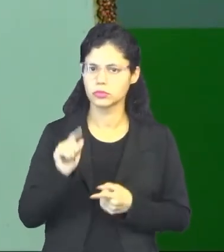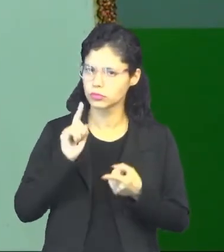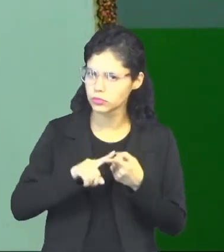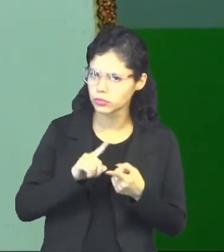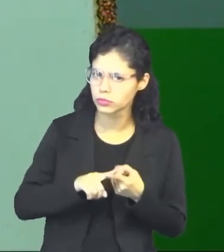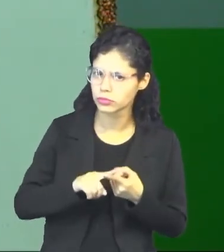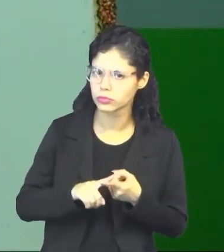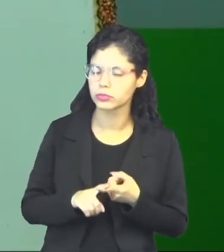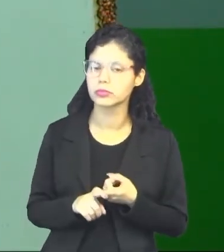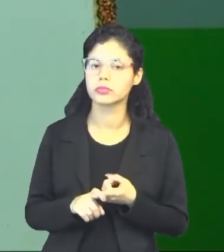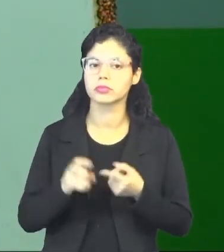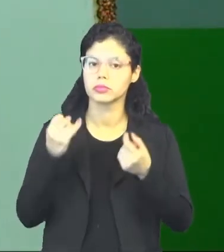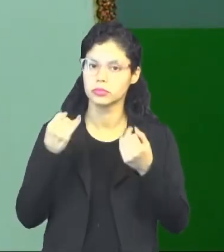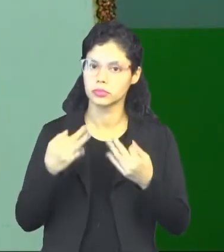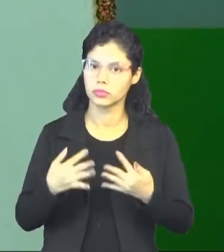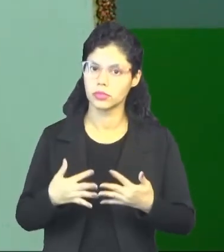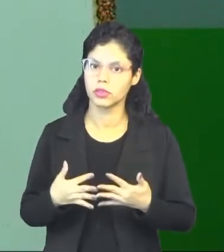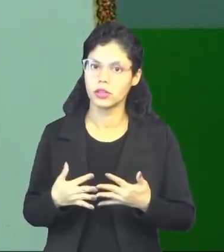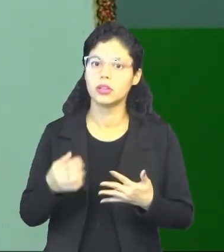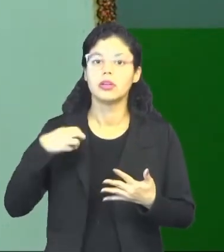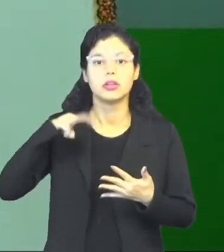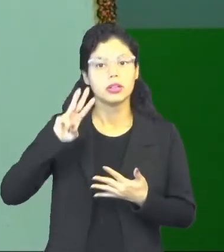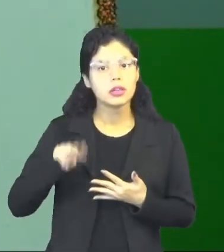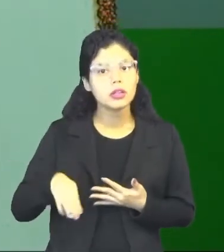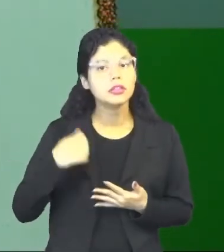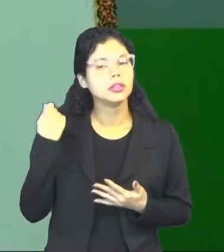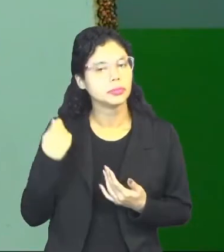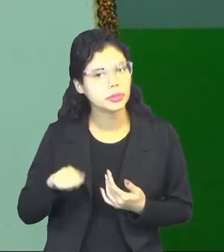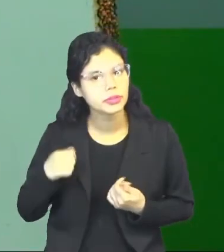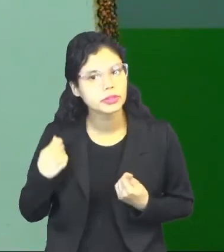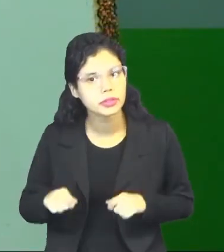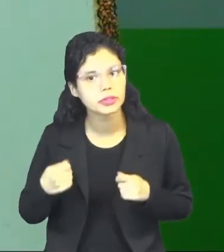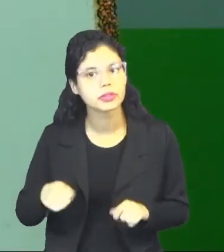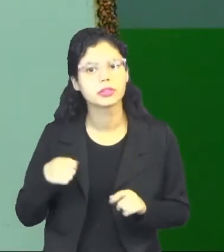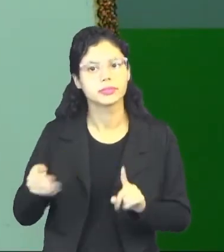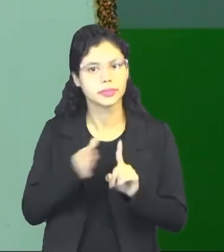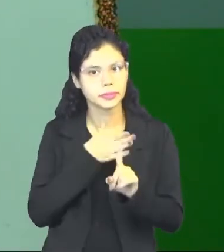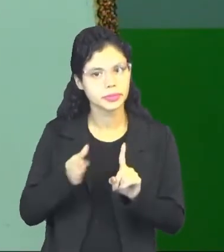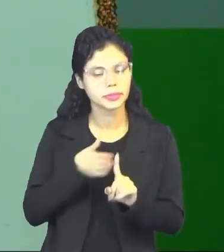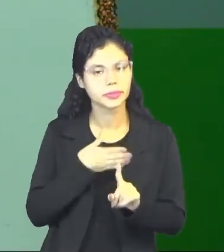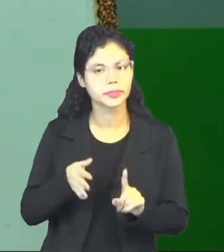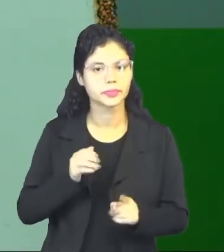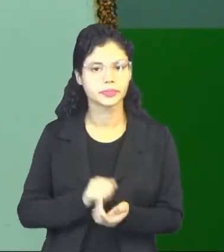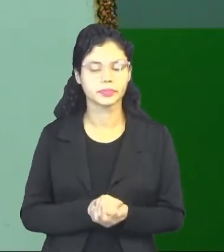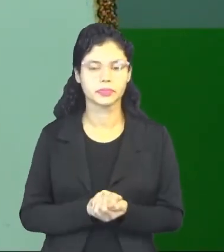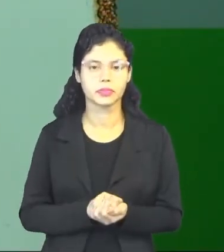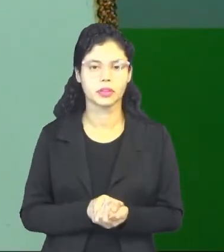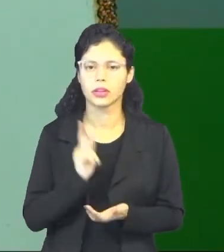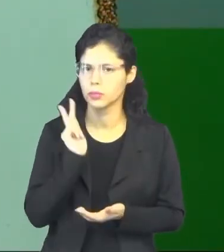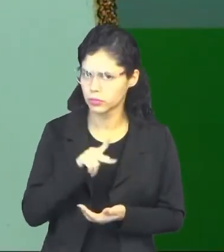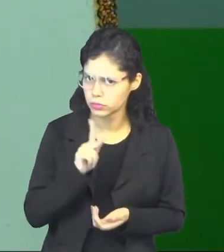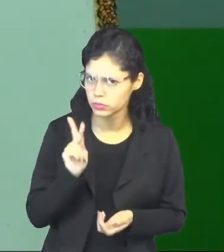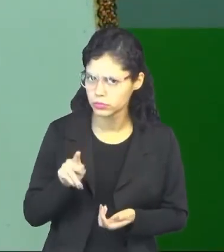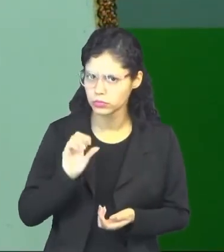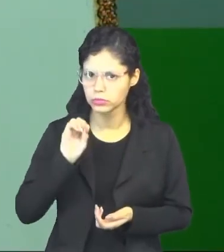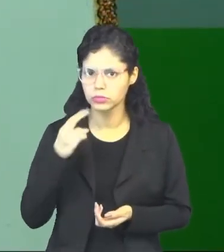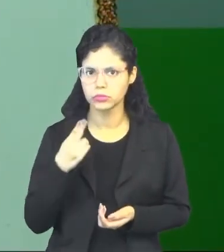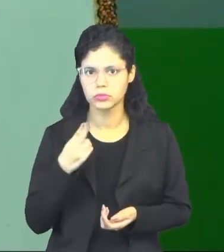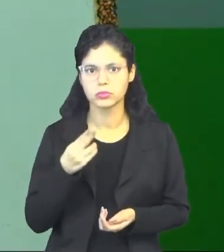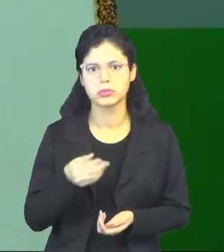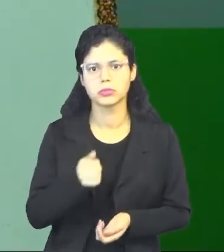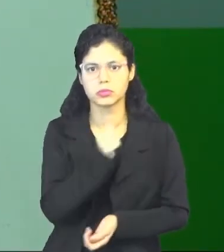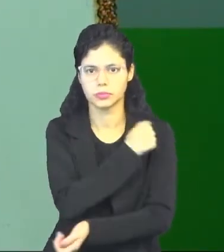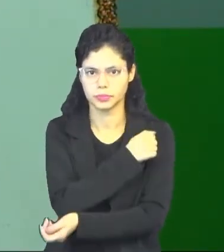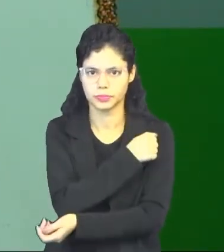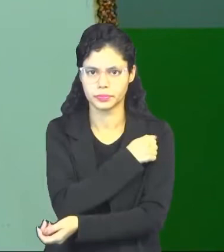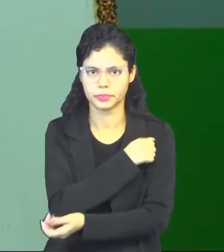e por quê? Acabei de explicar, né? Quem realmente merecia essa punição? Afinal, era a professora ou era